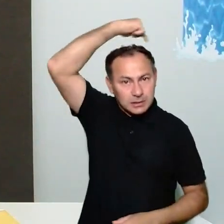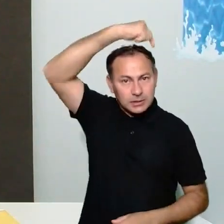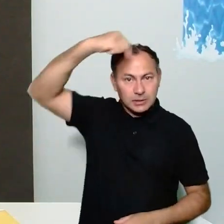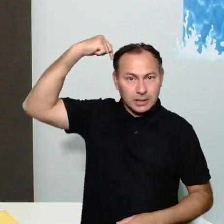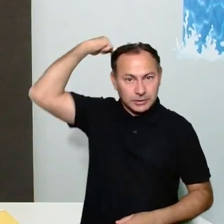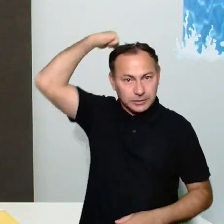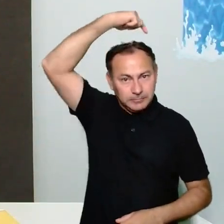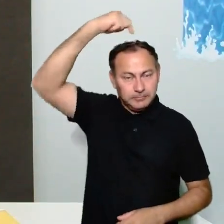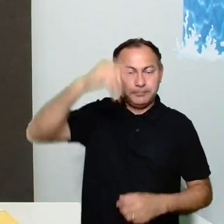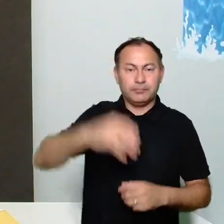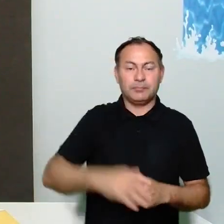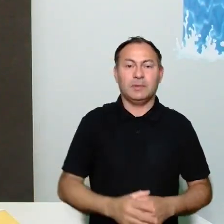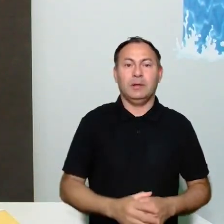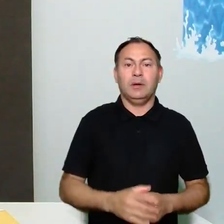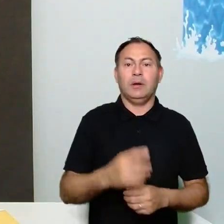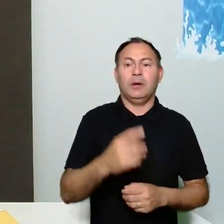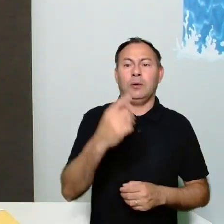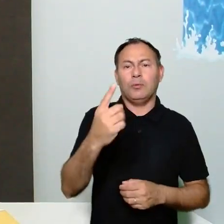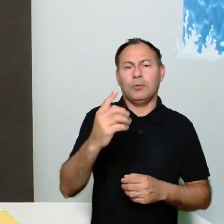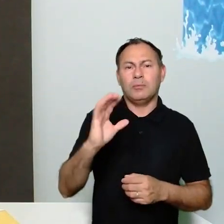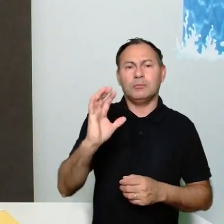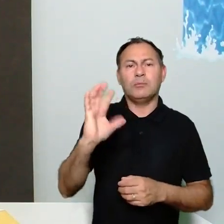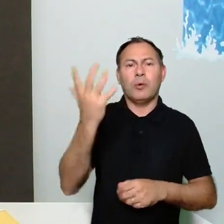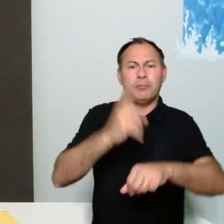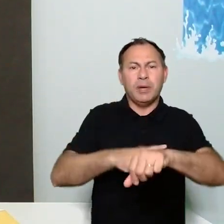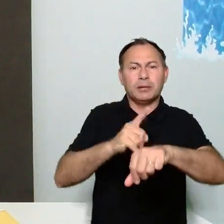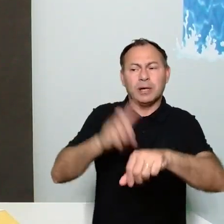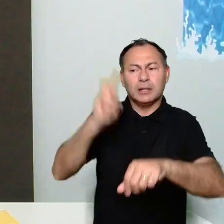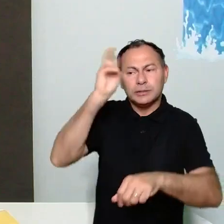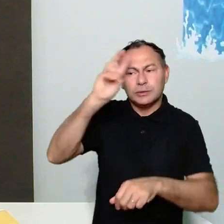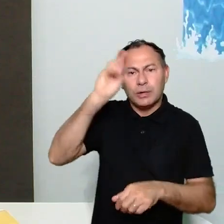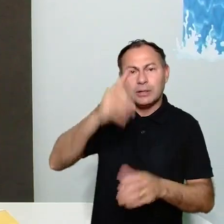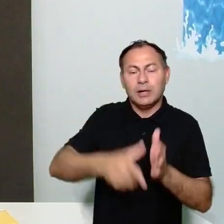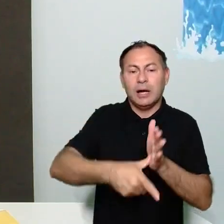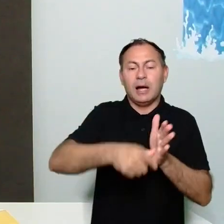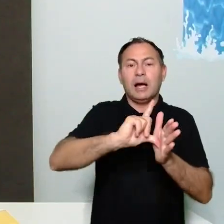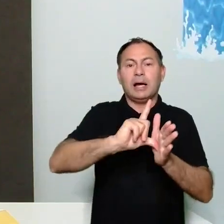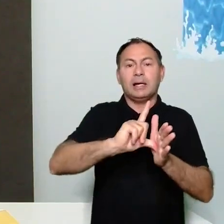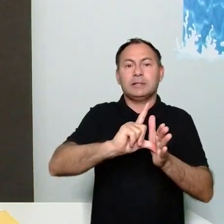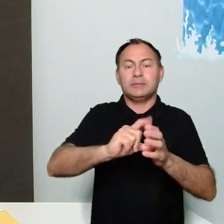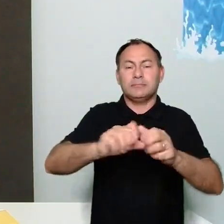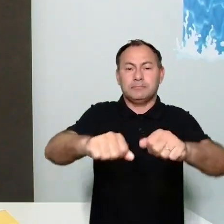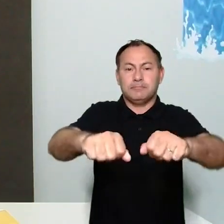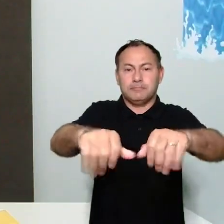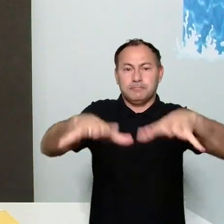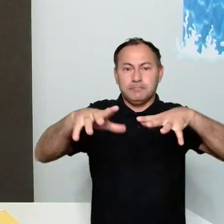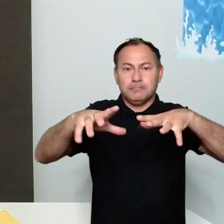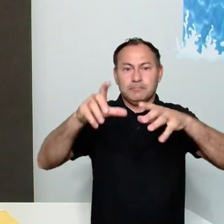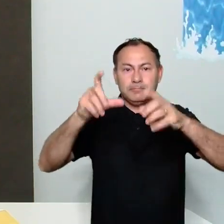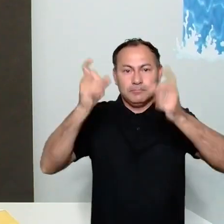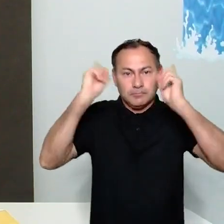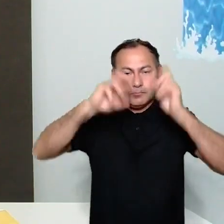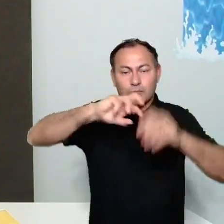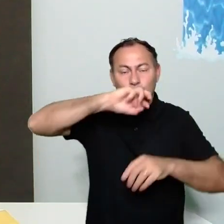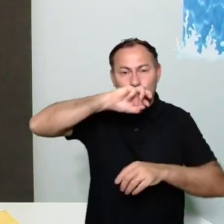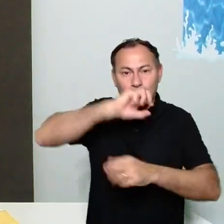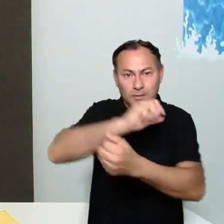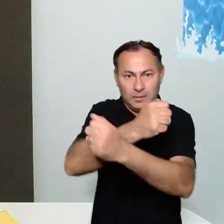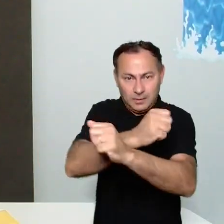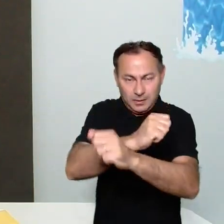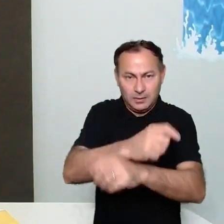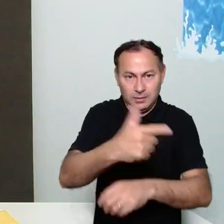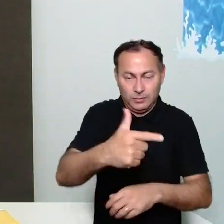santidade. Um dado da história, antes do concílio, a maioria dos santos